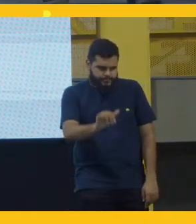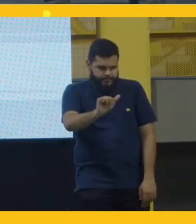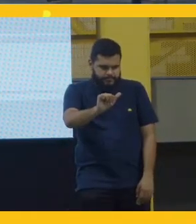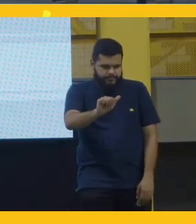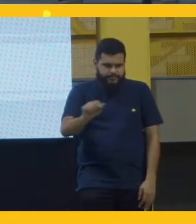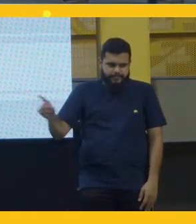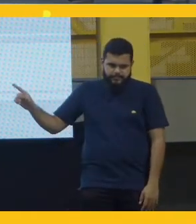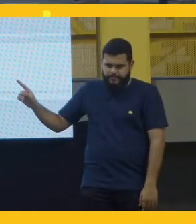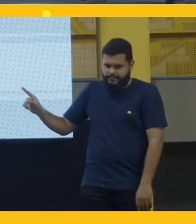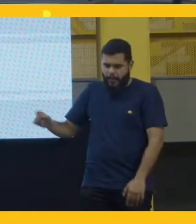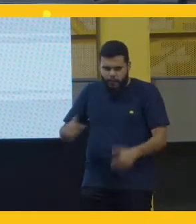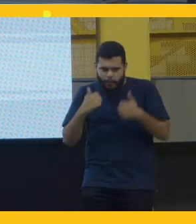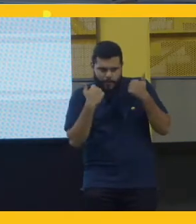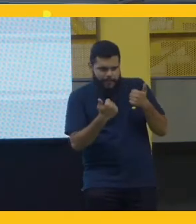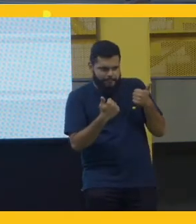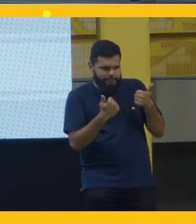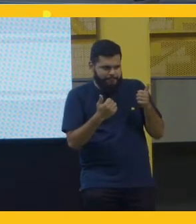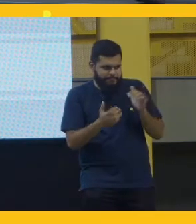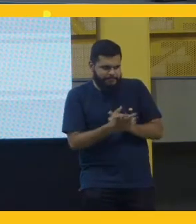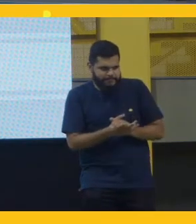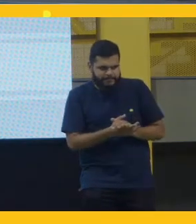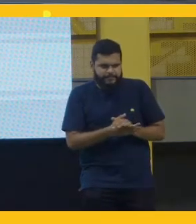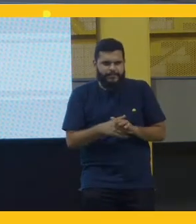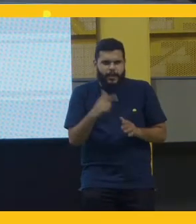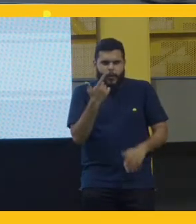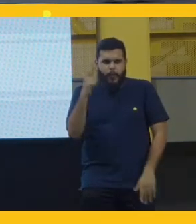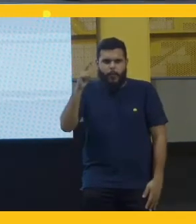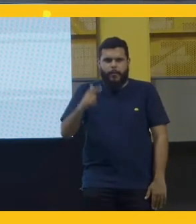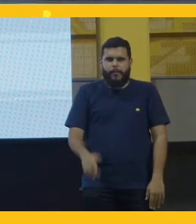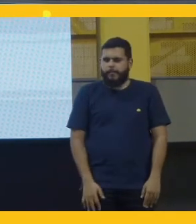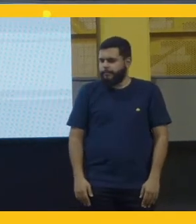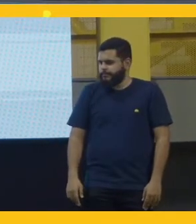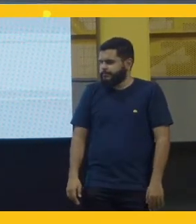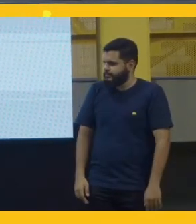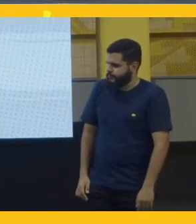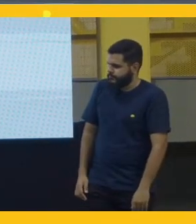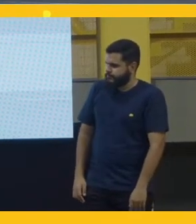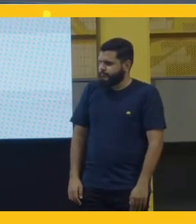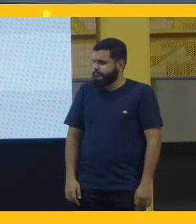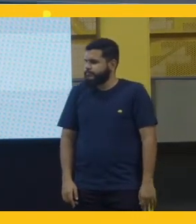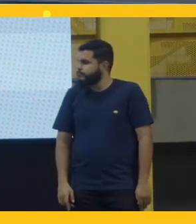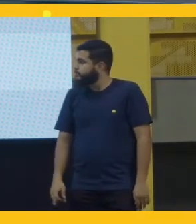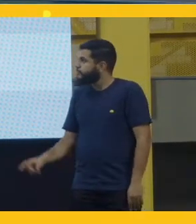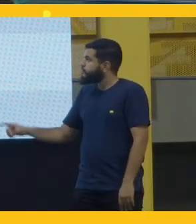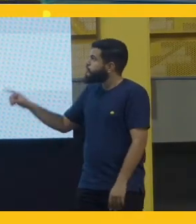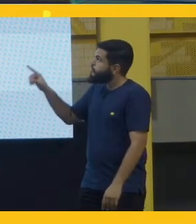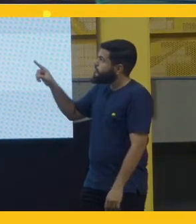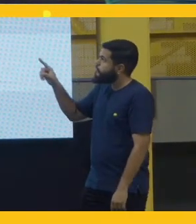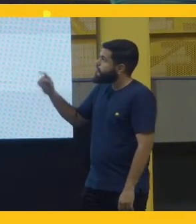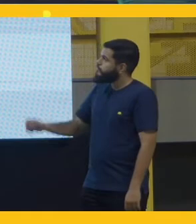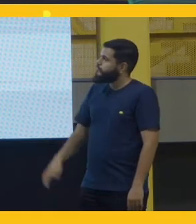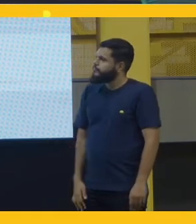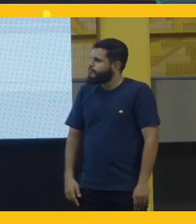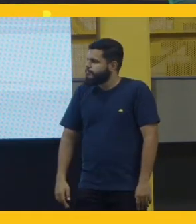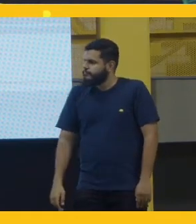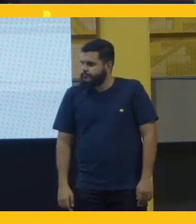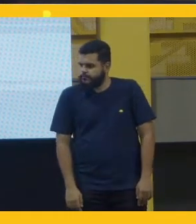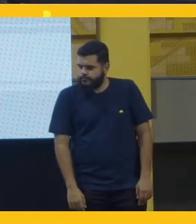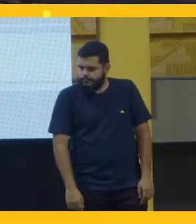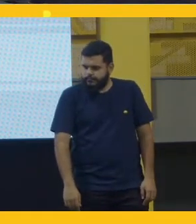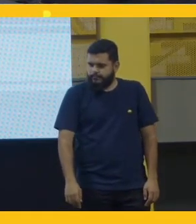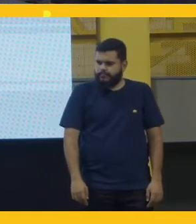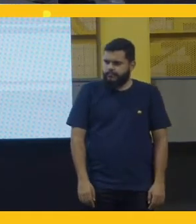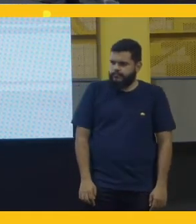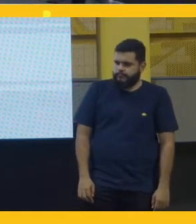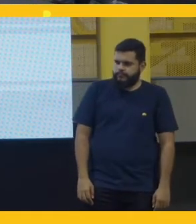Tudo bem até aqui? Vamos para a próxima. Essa daqui também, do PPL.